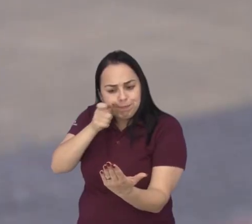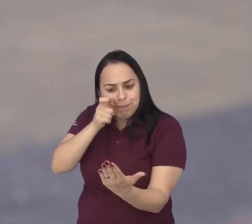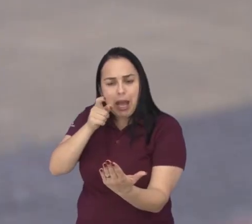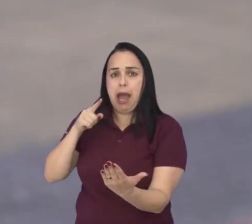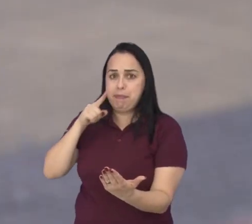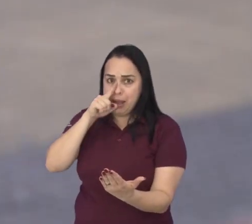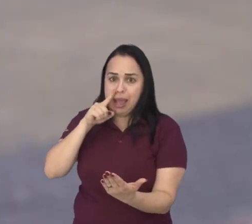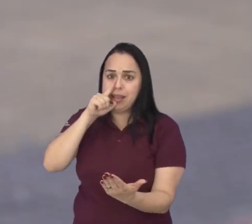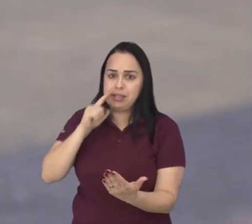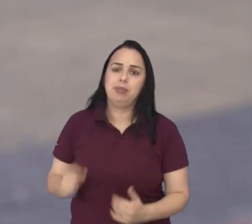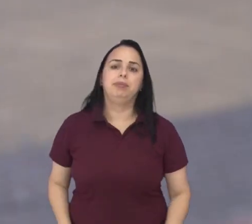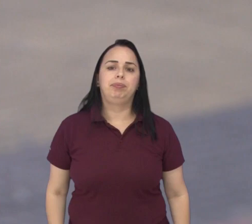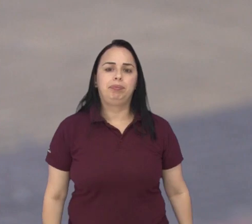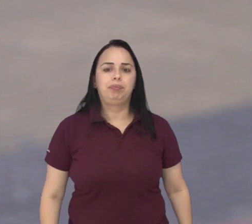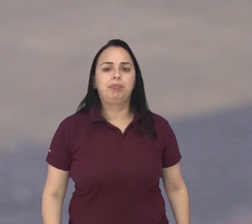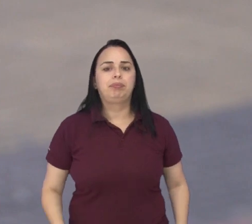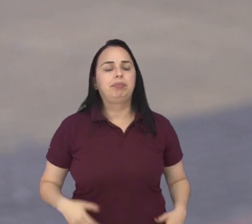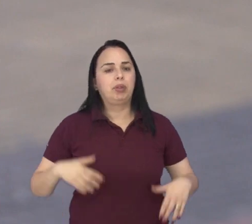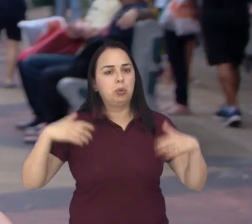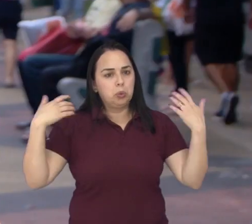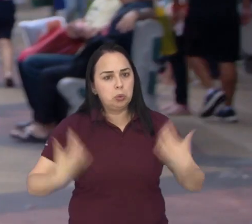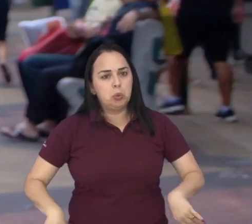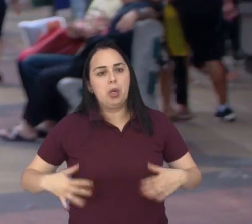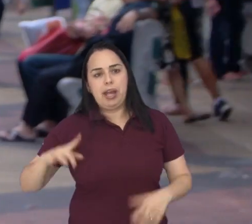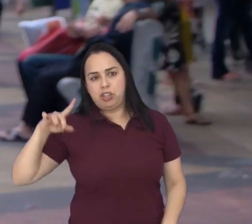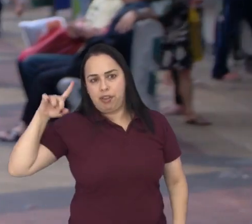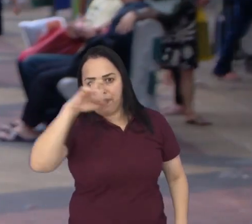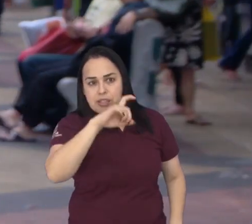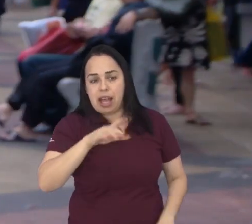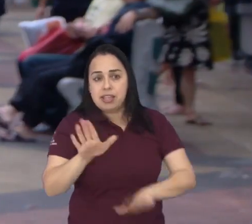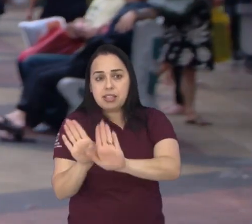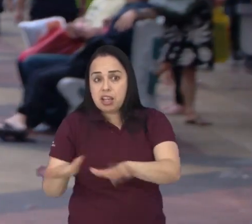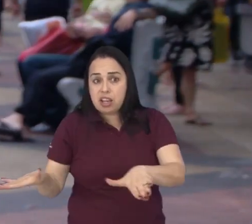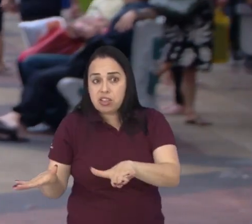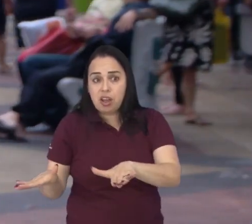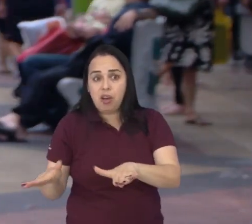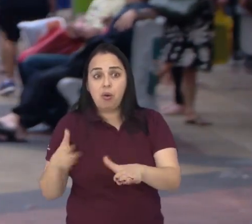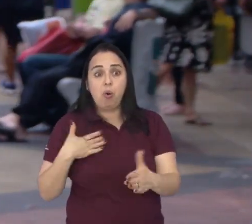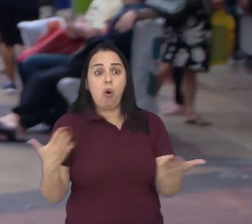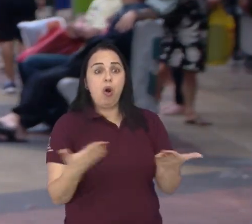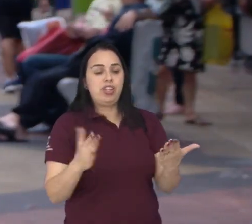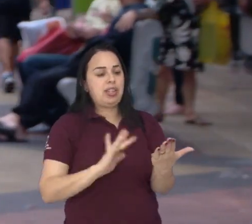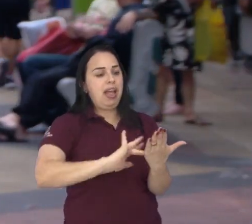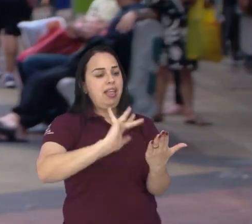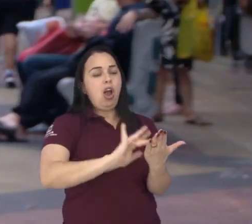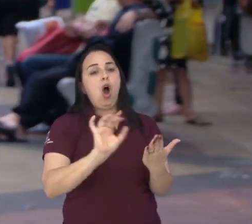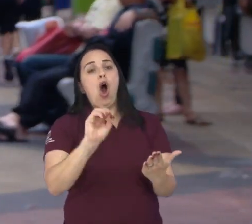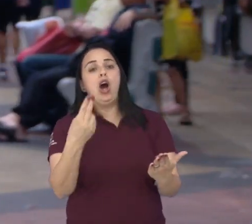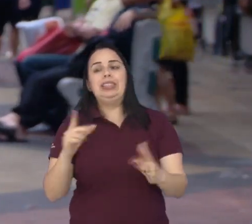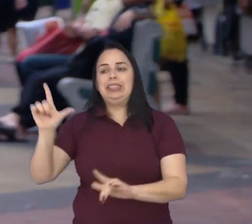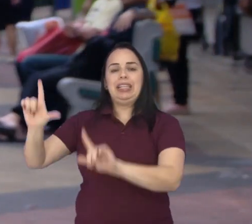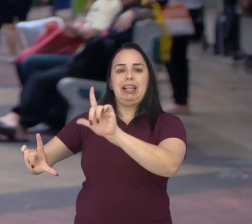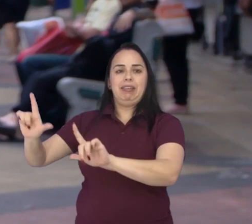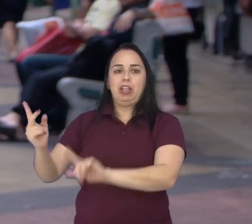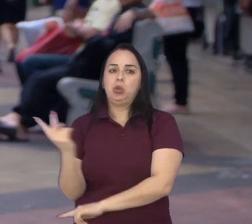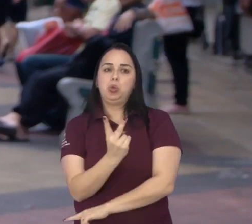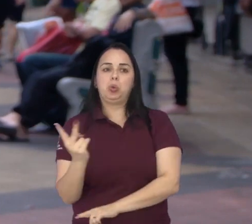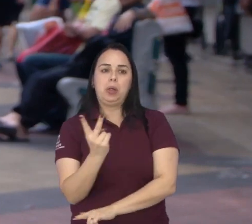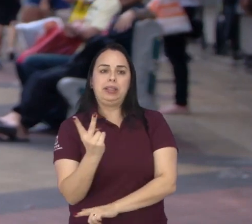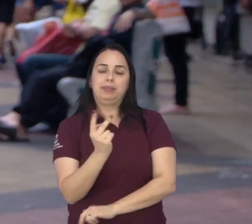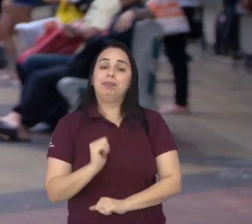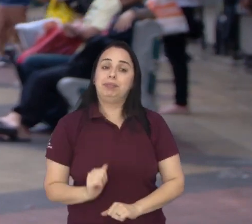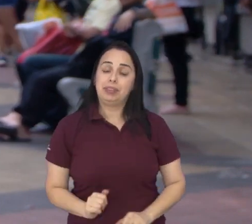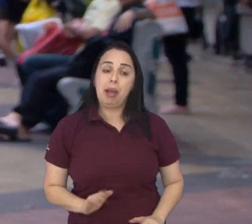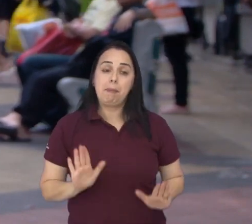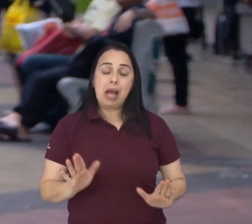às mídias digitais oferece. Muito difícil, porque a criança hoje, quando não está no celular, está na TV, né? Então são duas